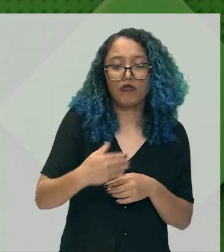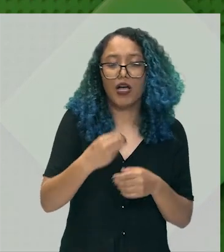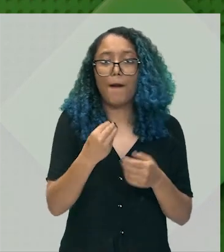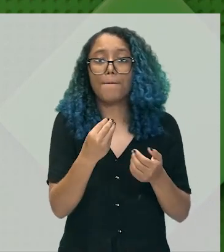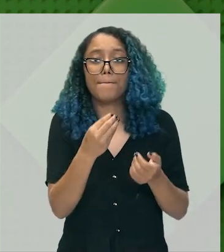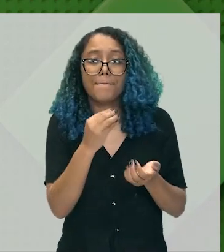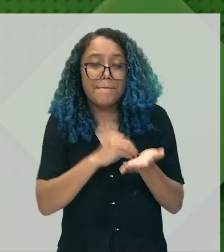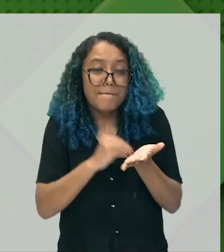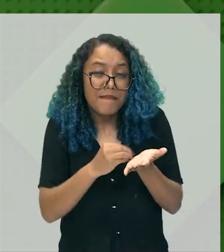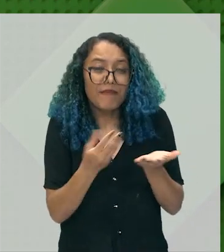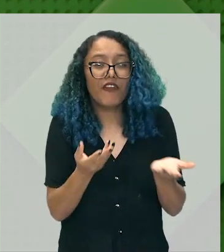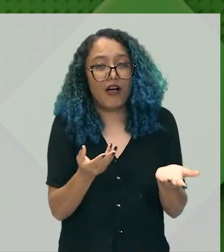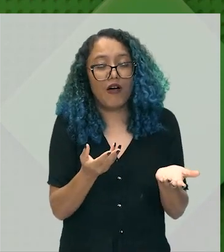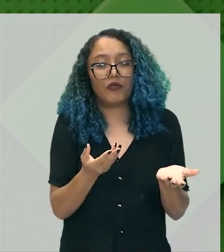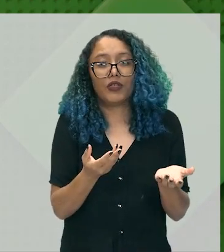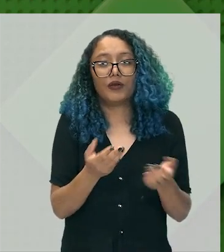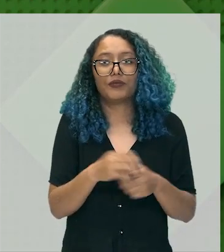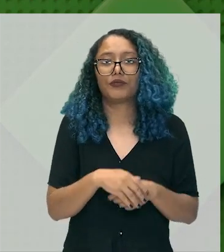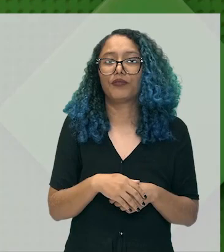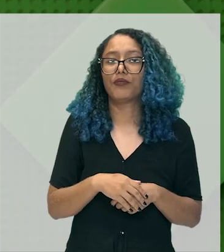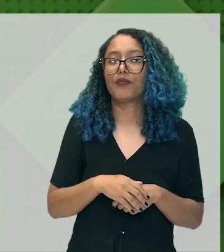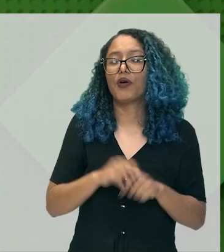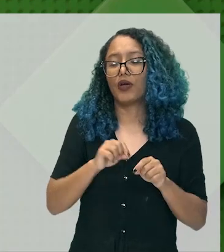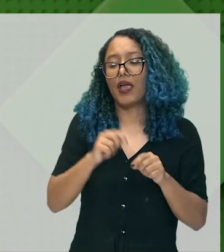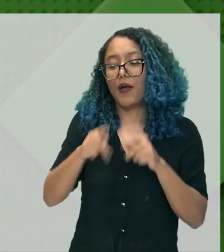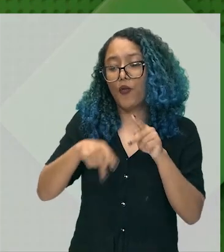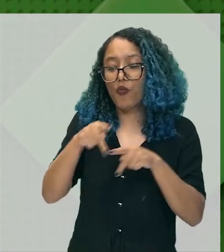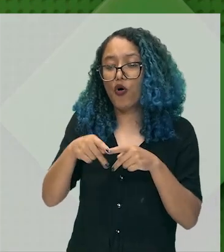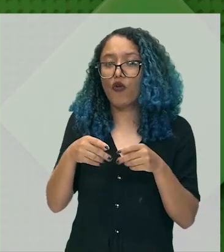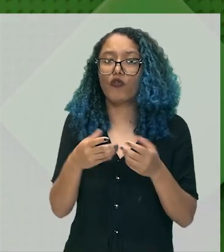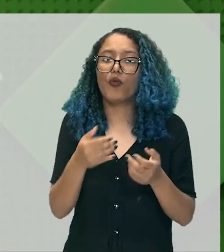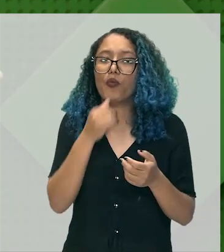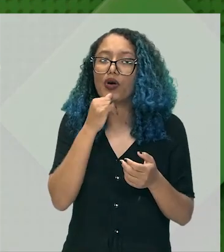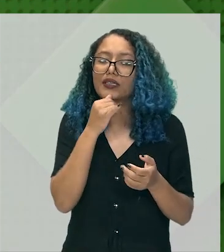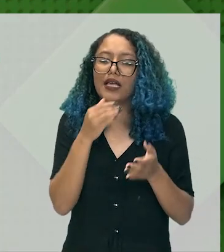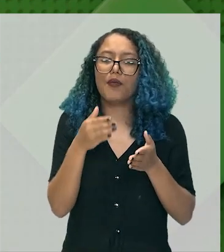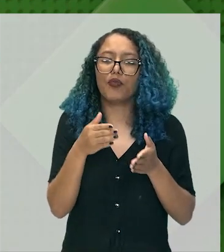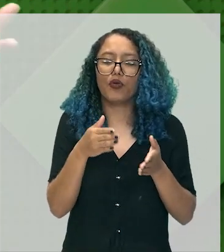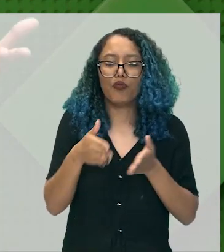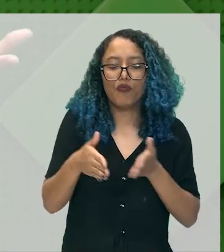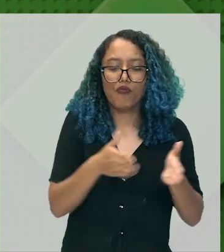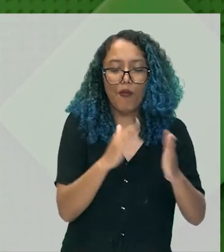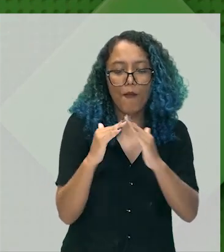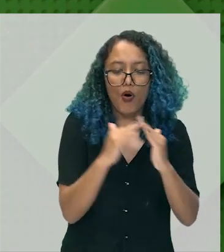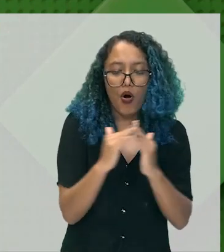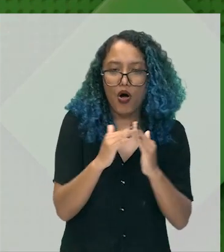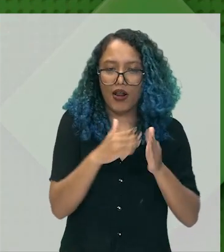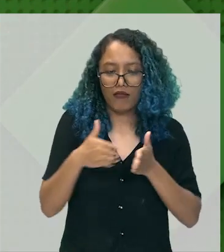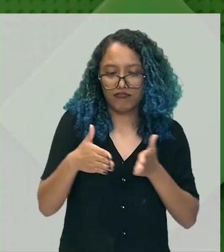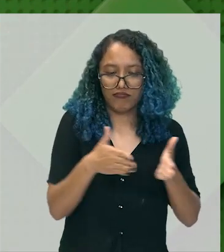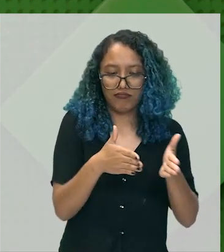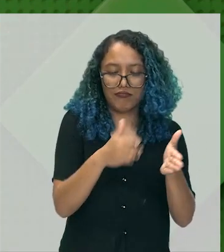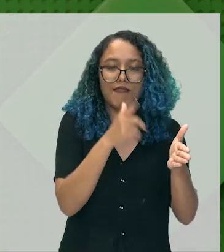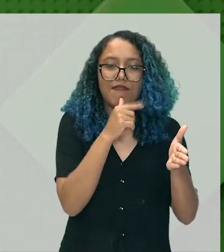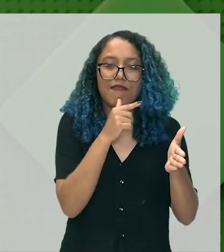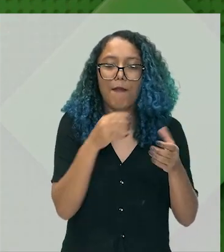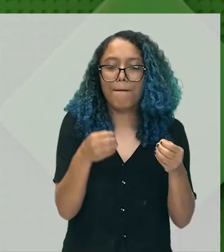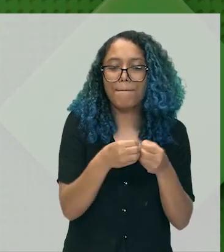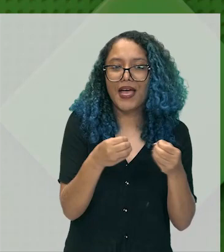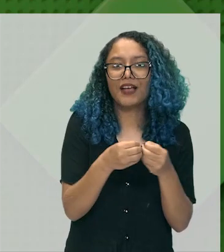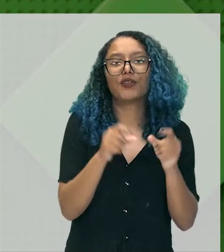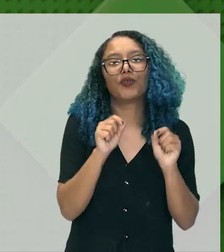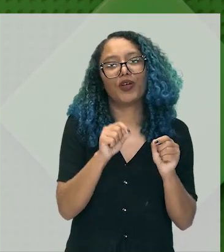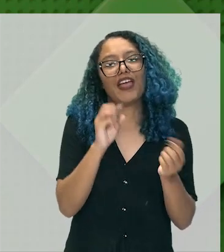para que aquelas populações possam ter seu alimento, populações que vivem às margens dos rios possam ter seus alimentos.